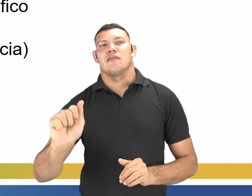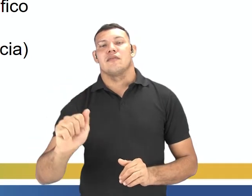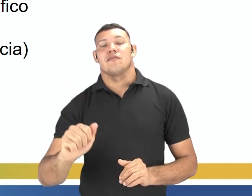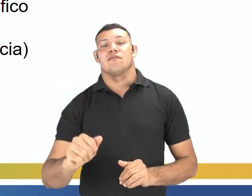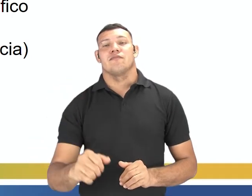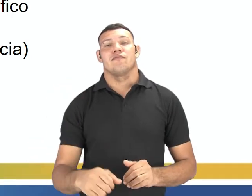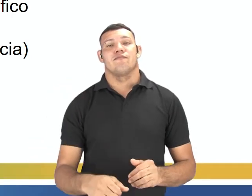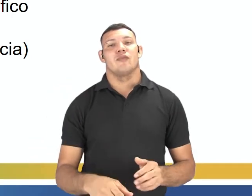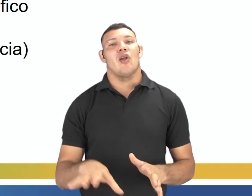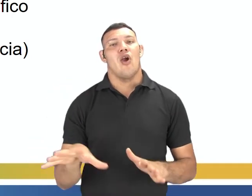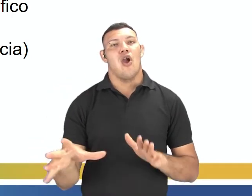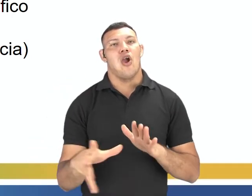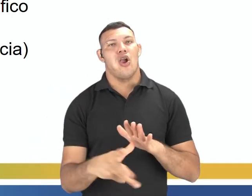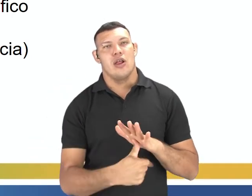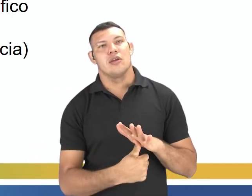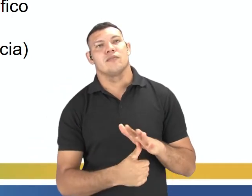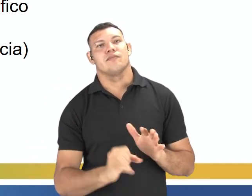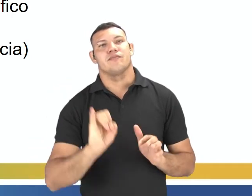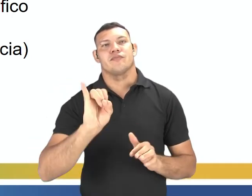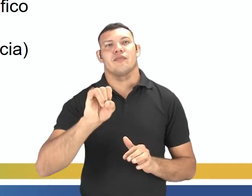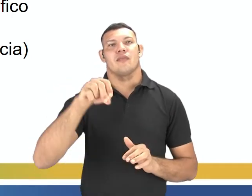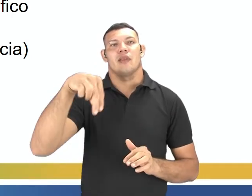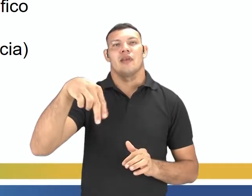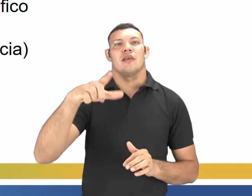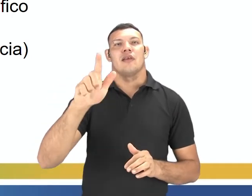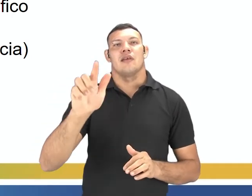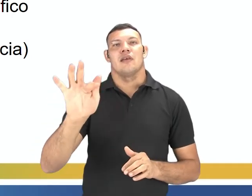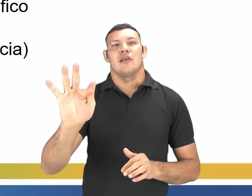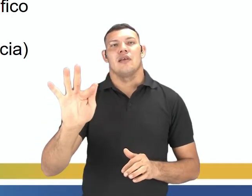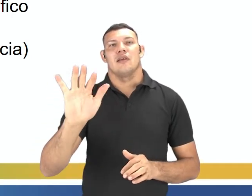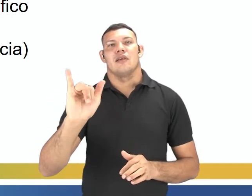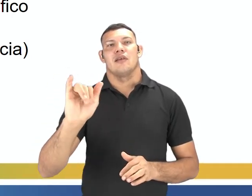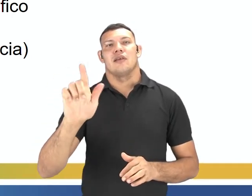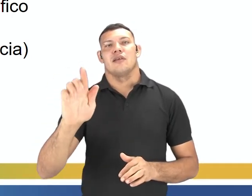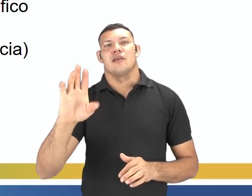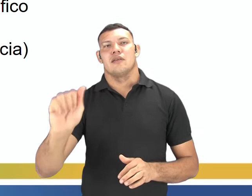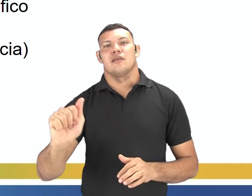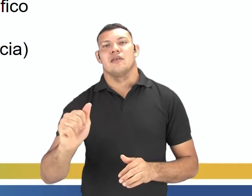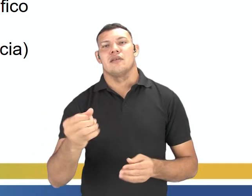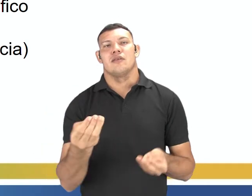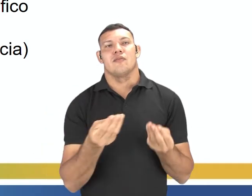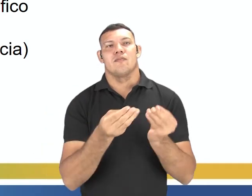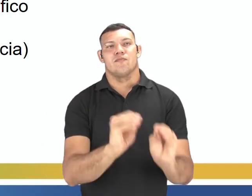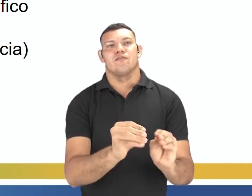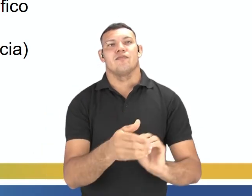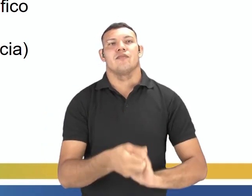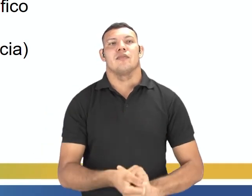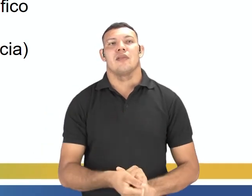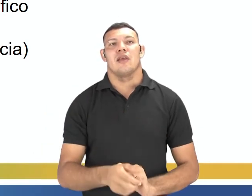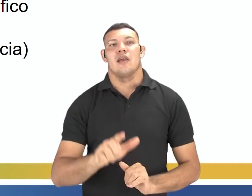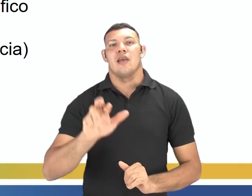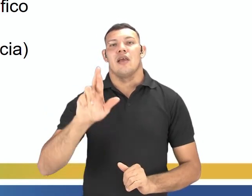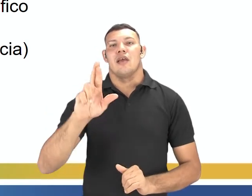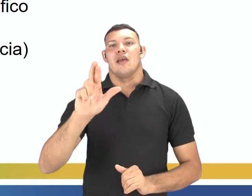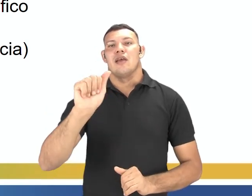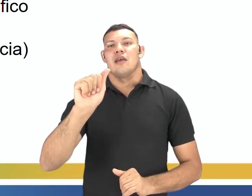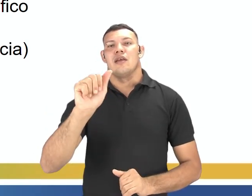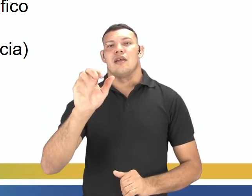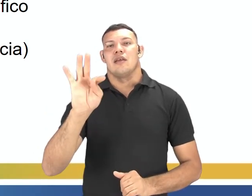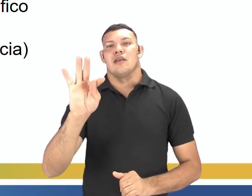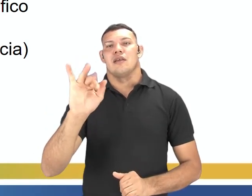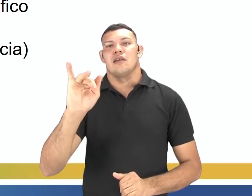é confirmar, retificar, corrigir. Tráfego, trânsito de veículos em via